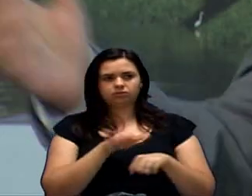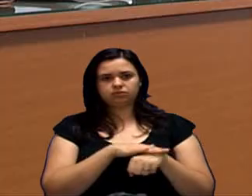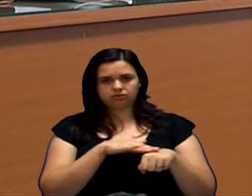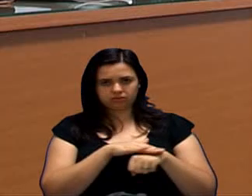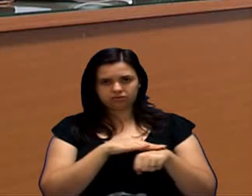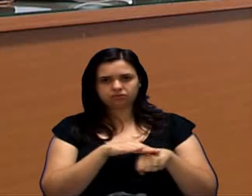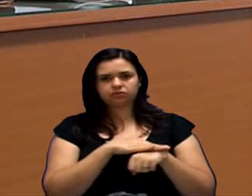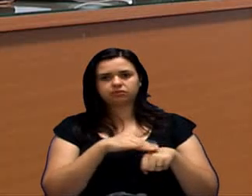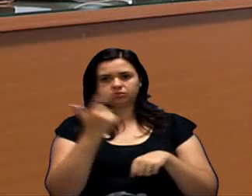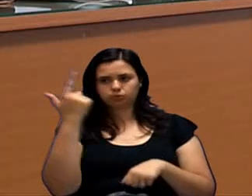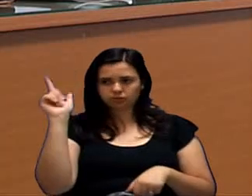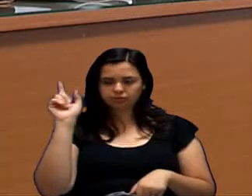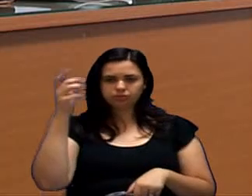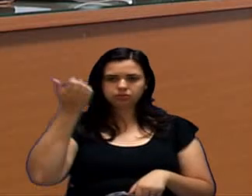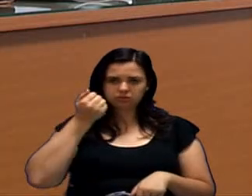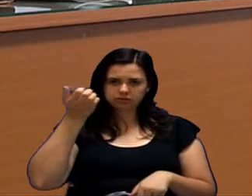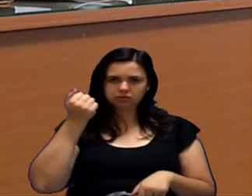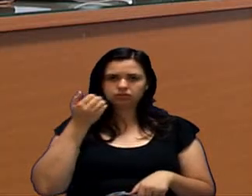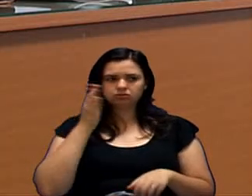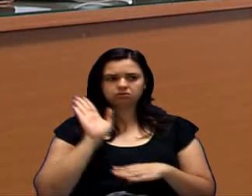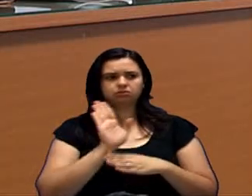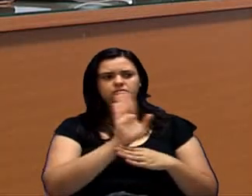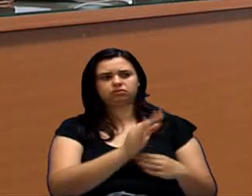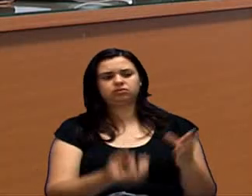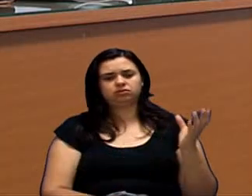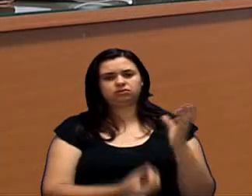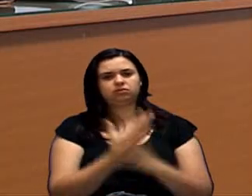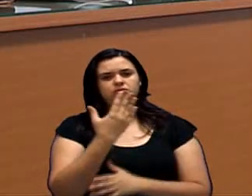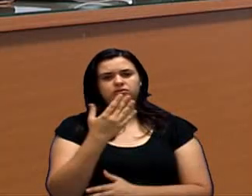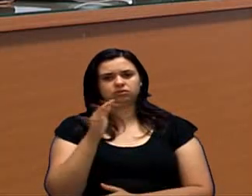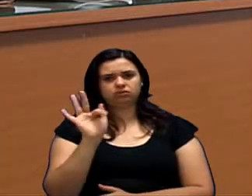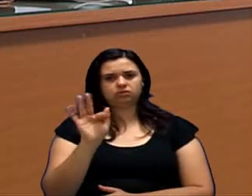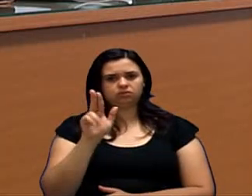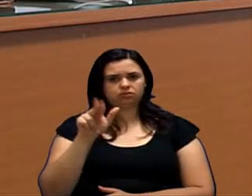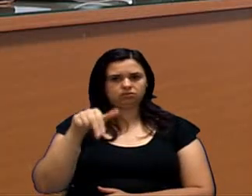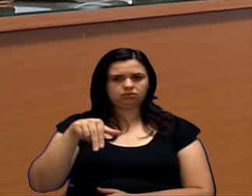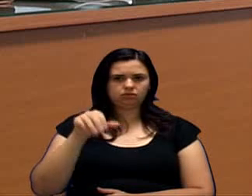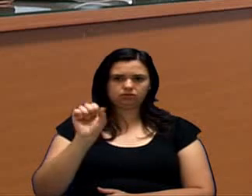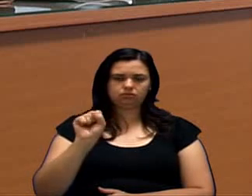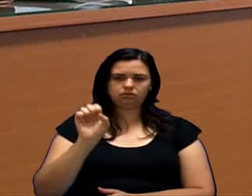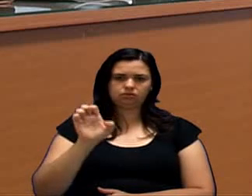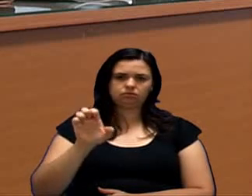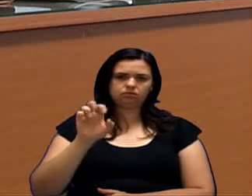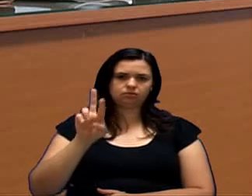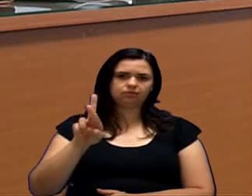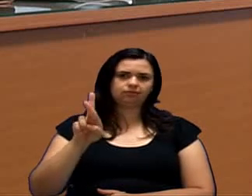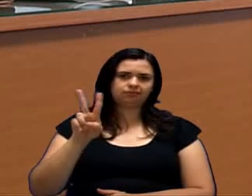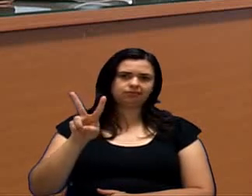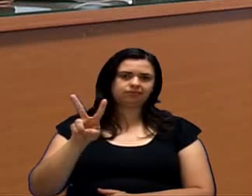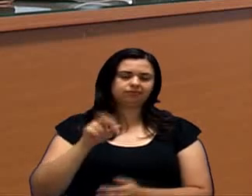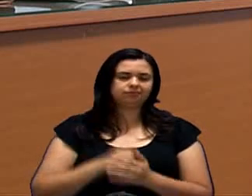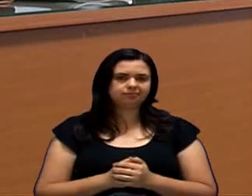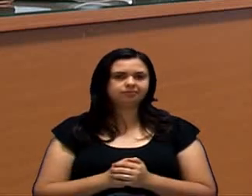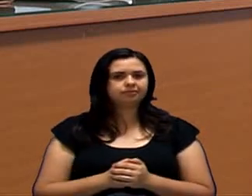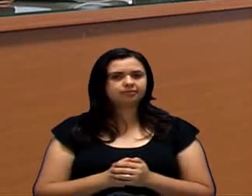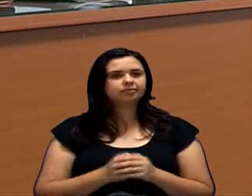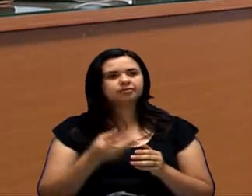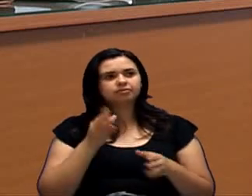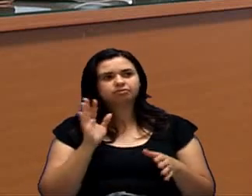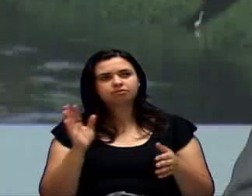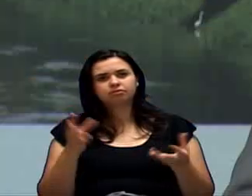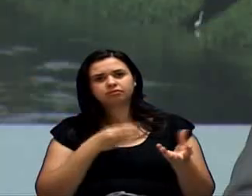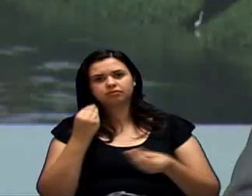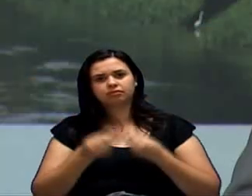que ajudaram, inclusive, a criar a fundação também, para se aprofundarmos com relação ao problema e de quais as formas de